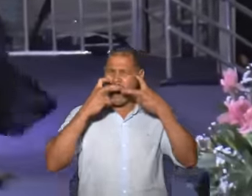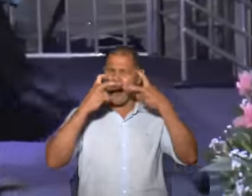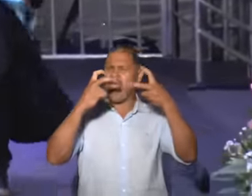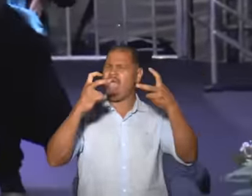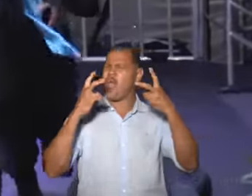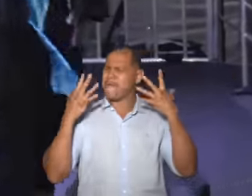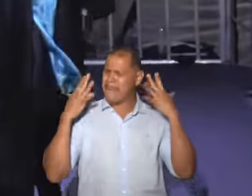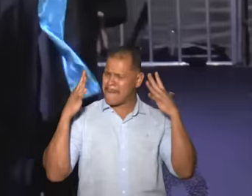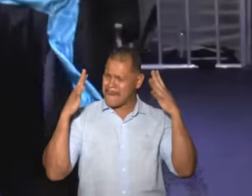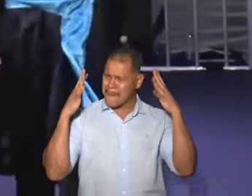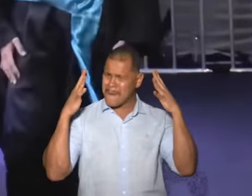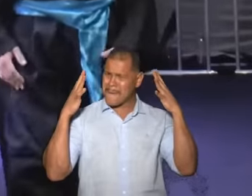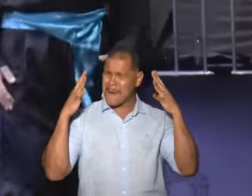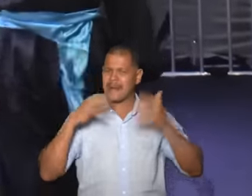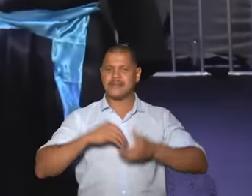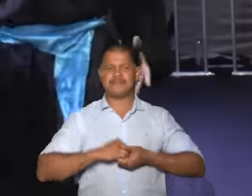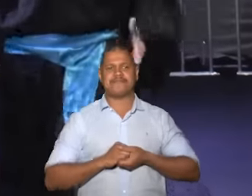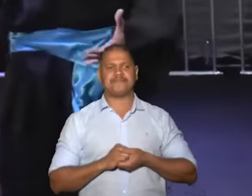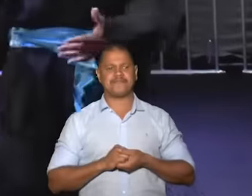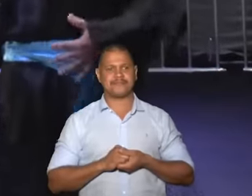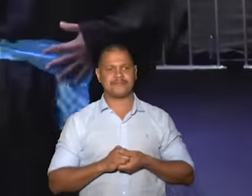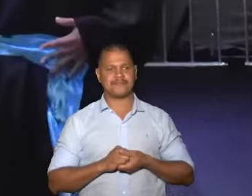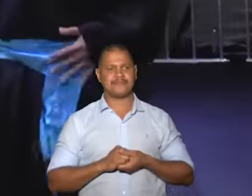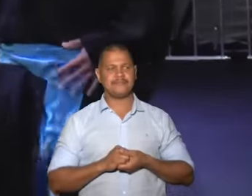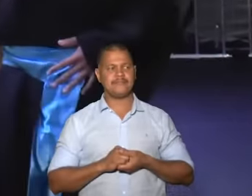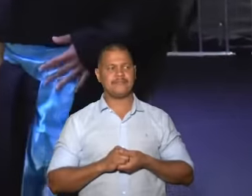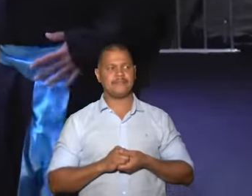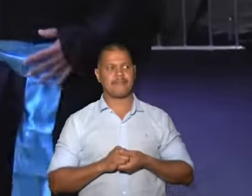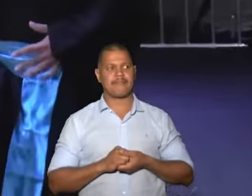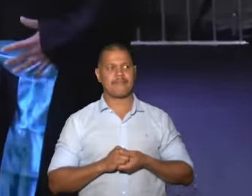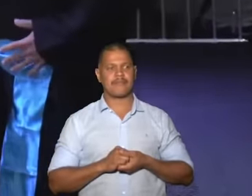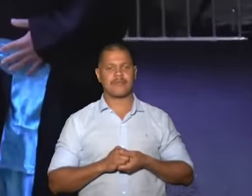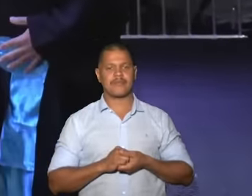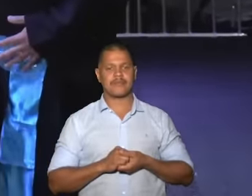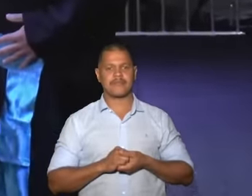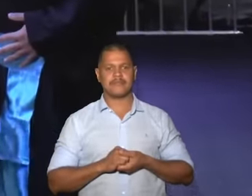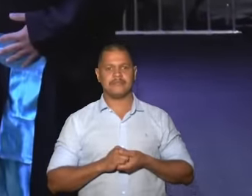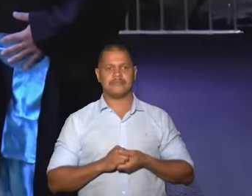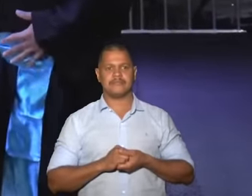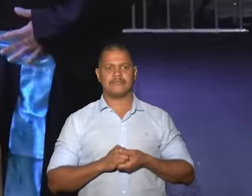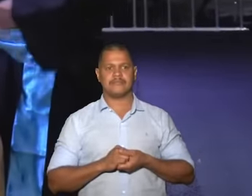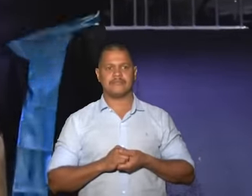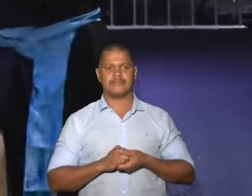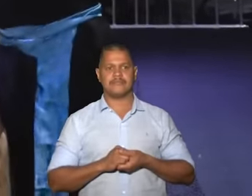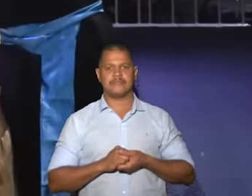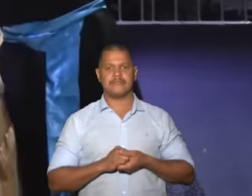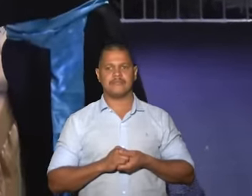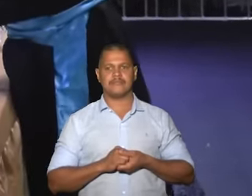Thank you.